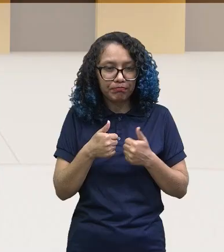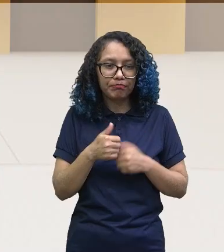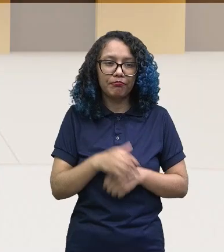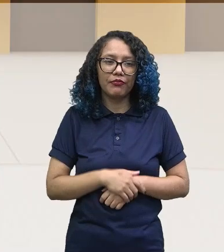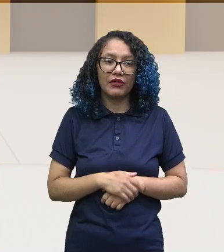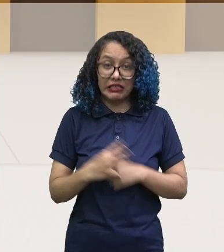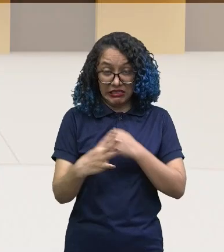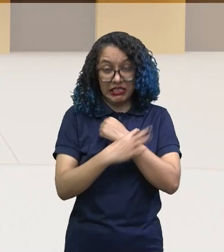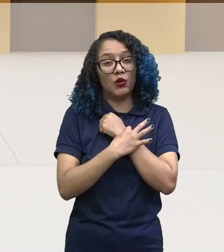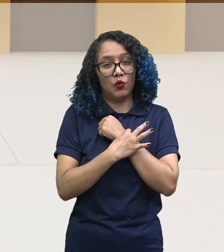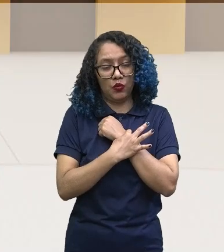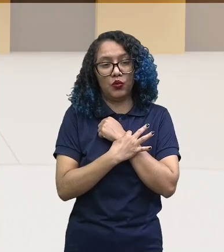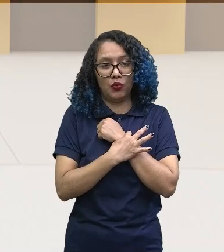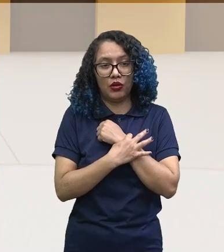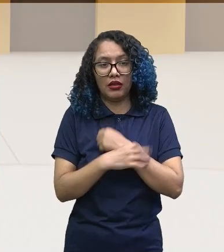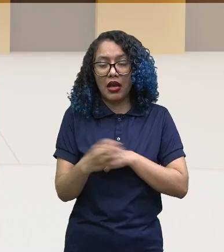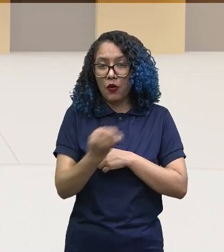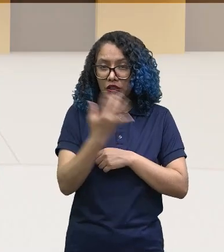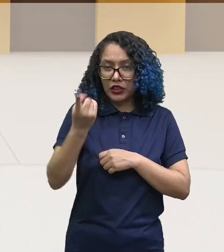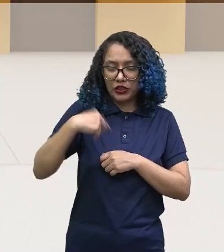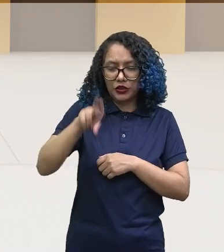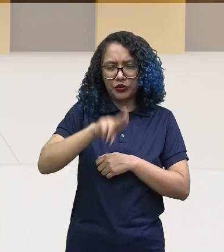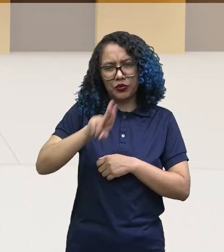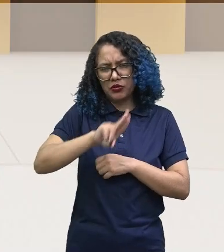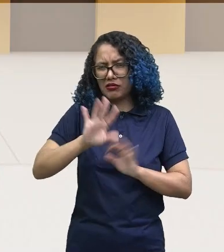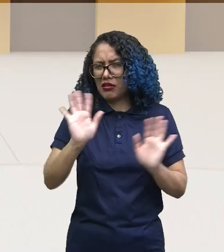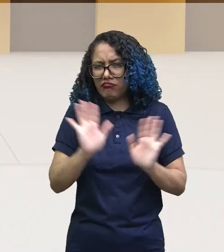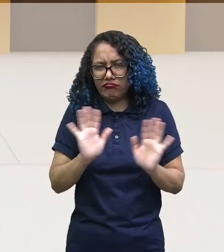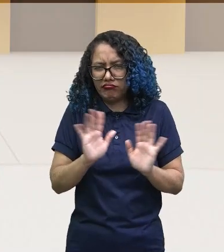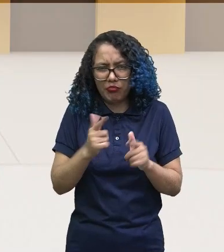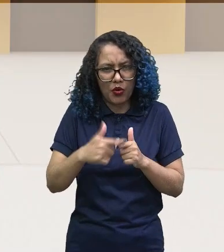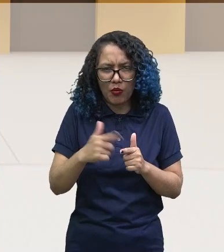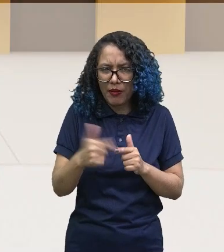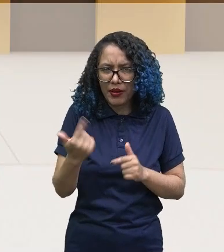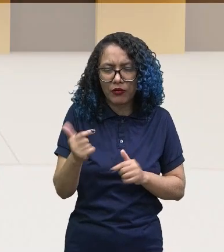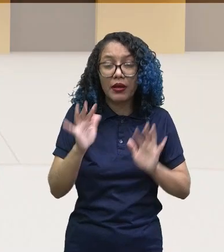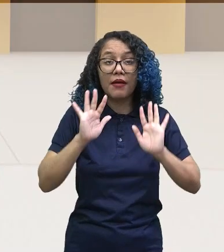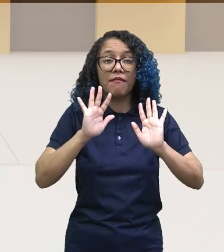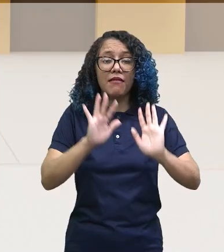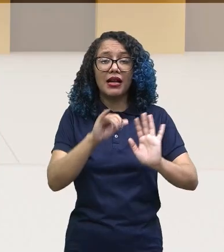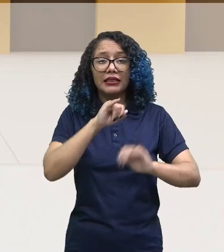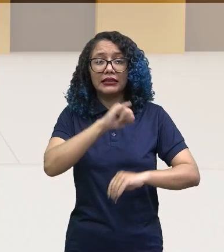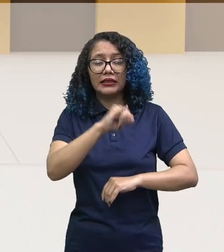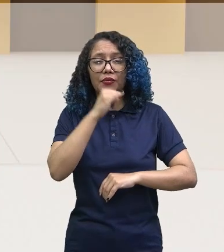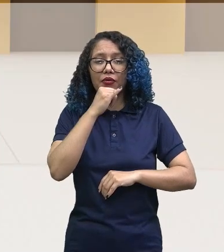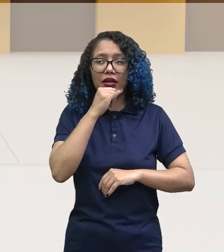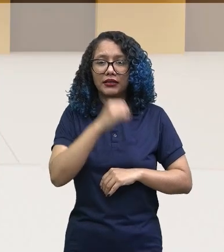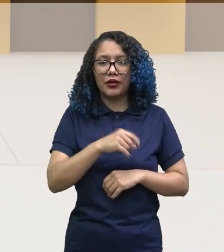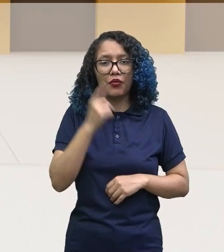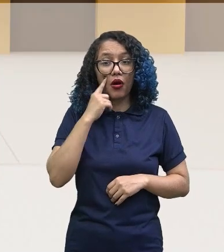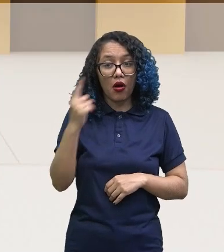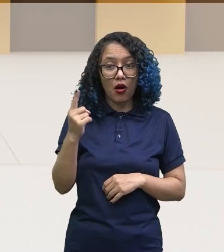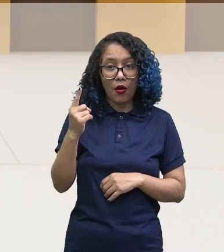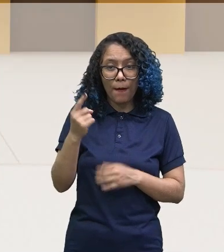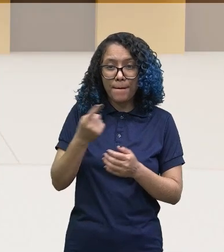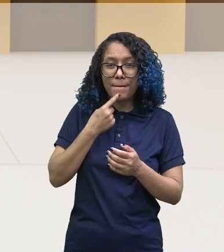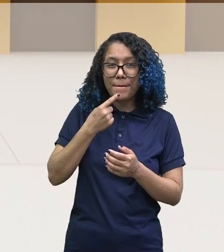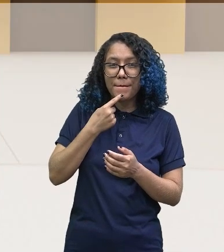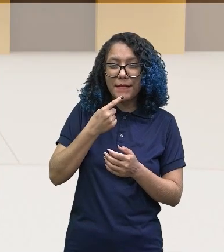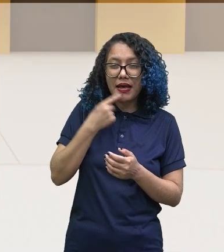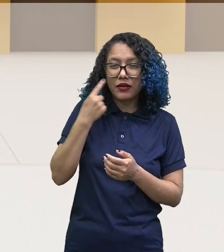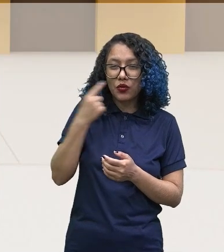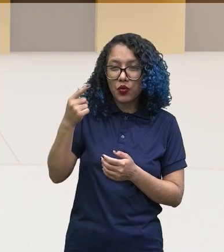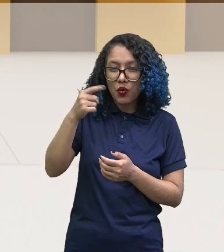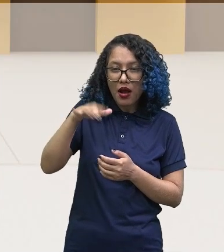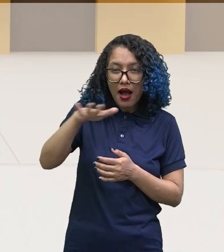menos não, né, a quantidade com que nós estamos em contato, né? Porém, quando a gente vai chegando mais para lá, ó, para aquela parte mais vermelhinha